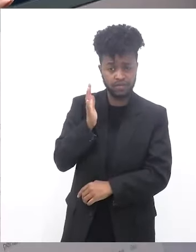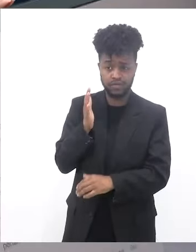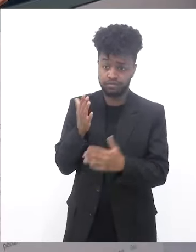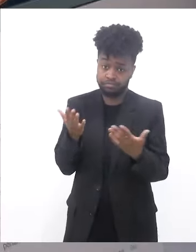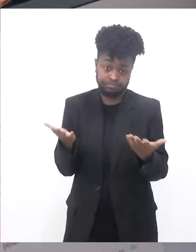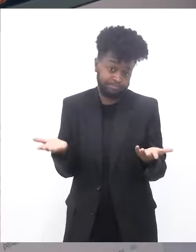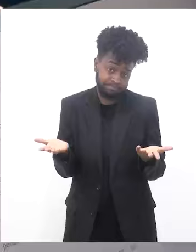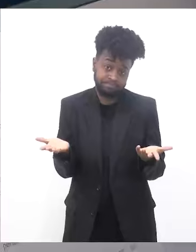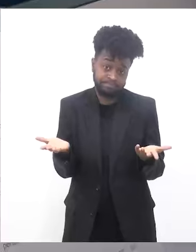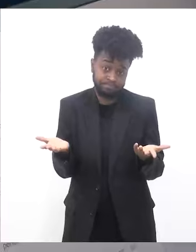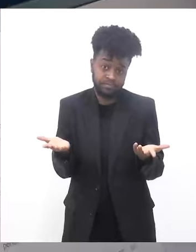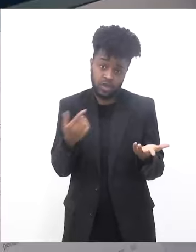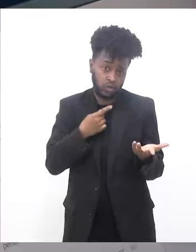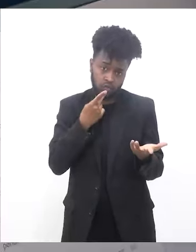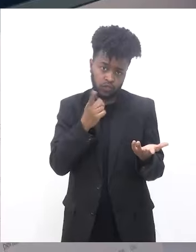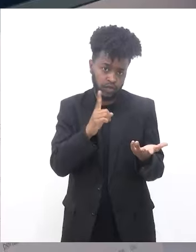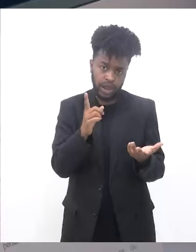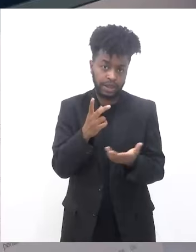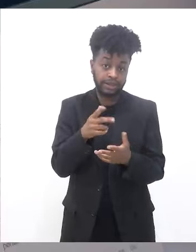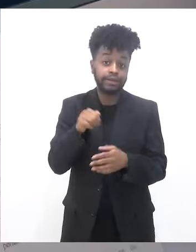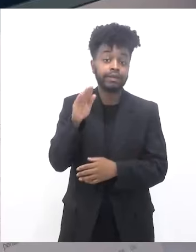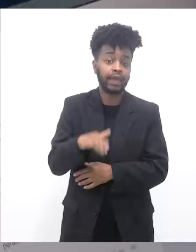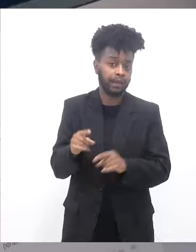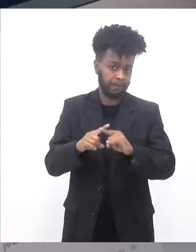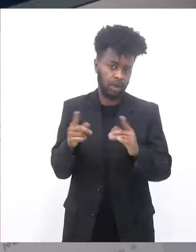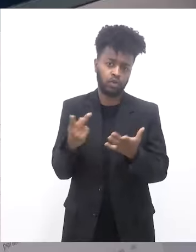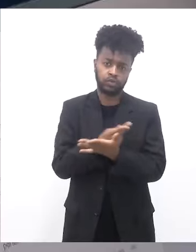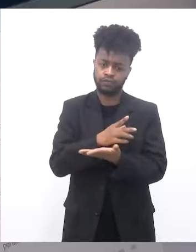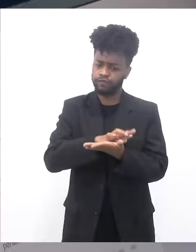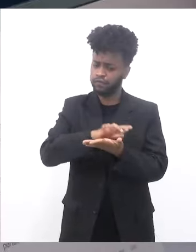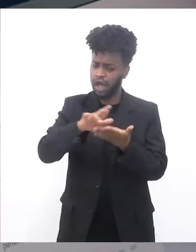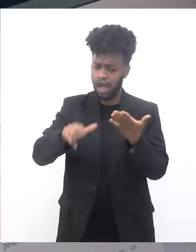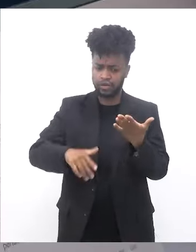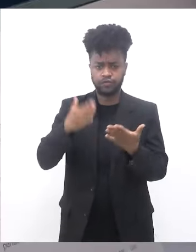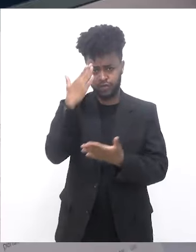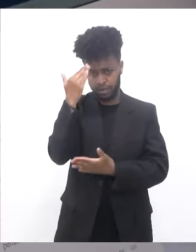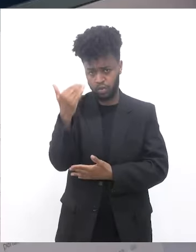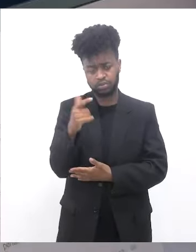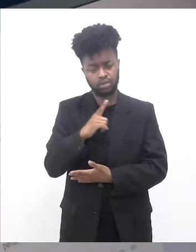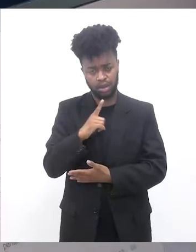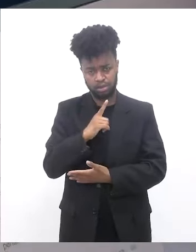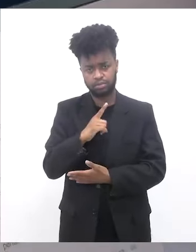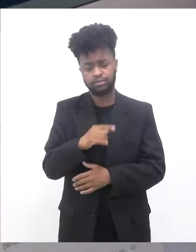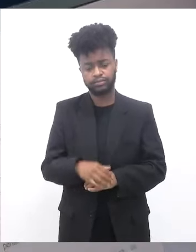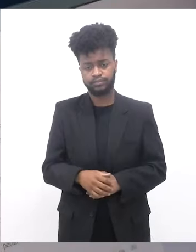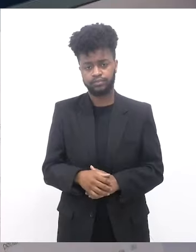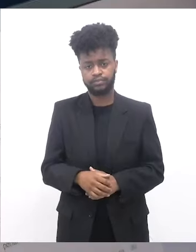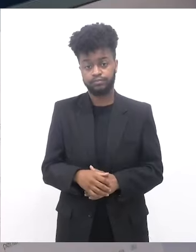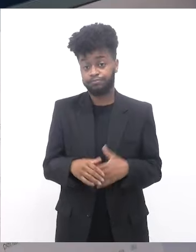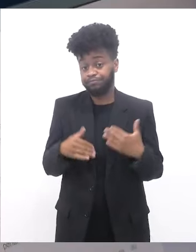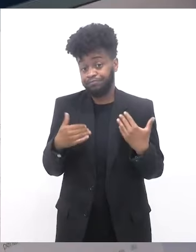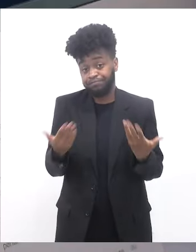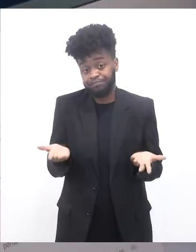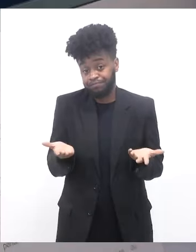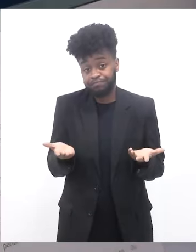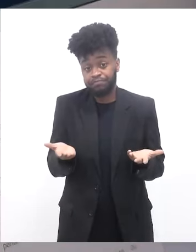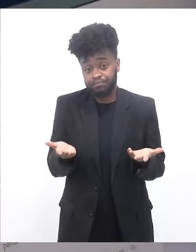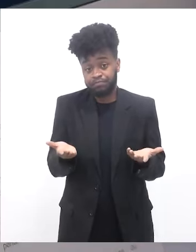desgraça. Não vou citar nomes, mas assim, tem vários aí muito, muito conhecidos e